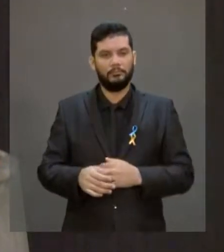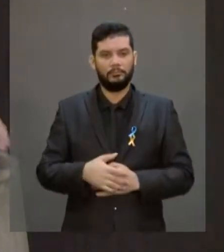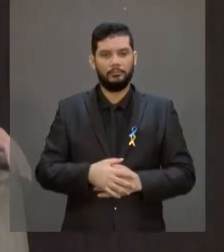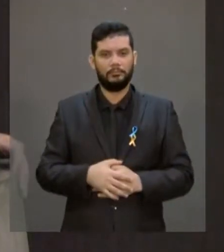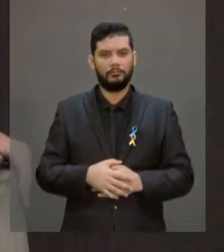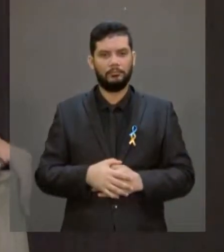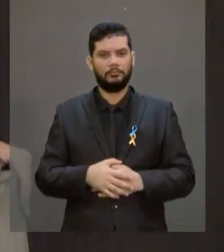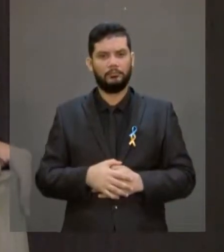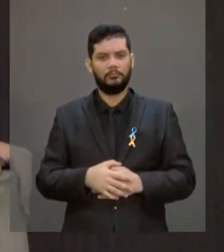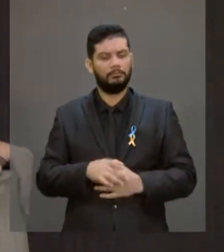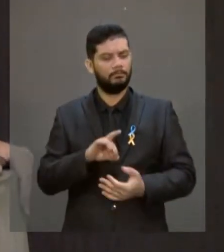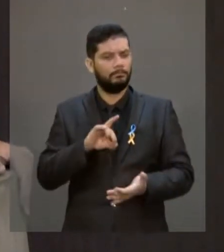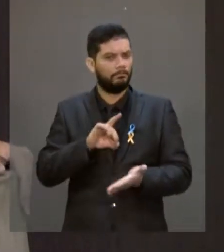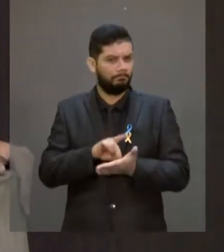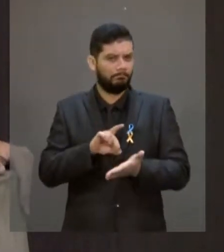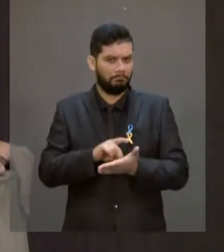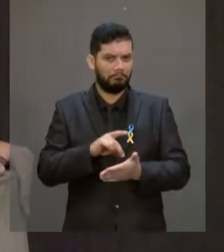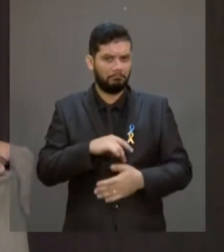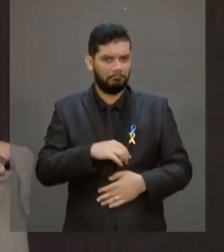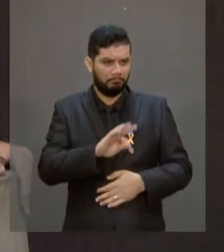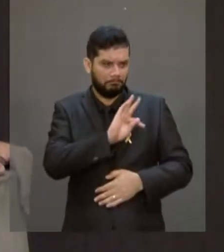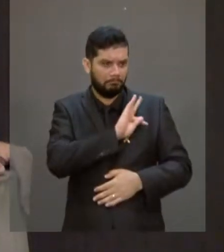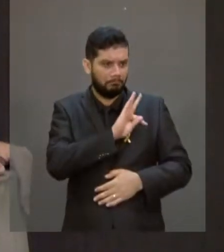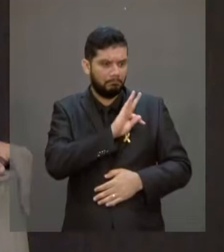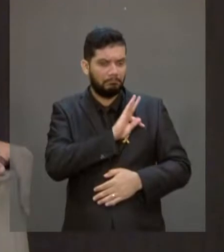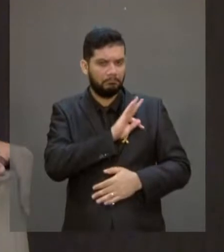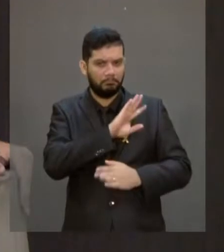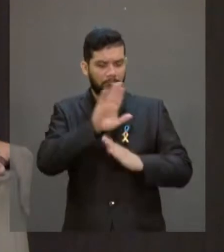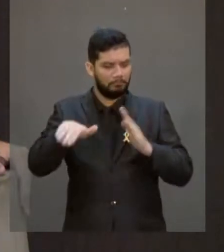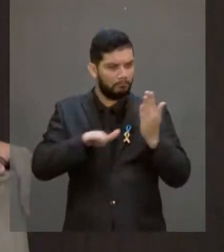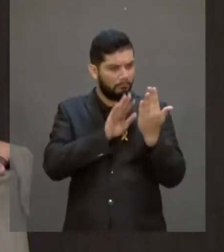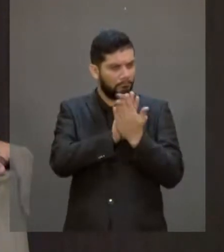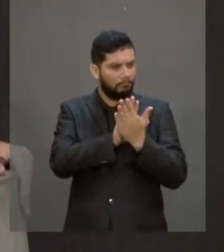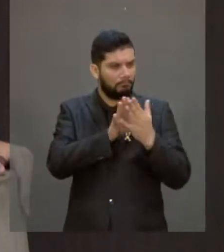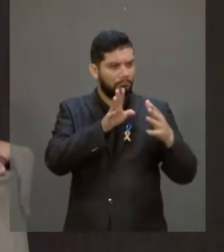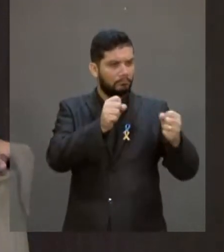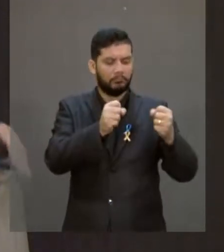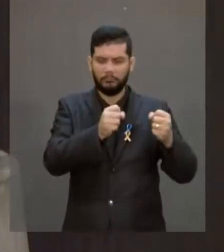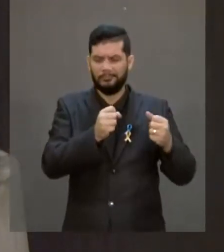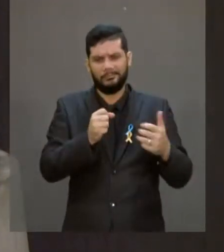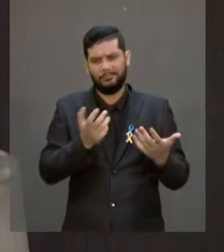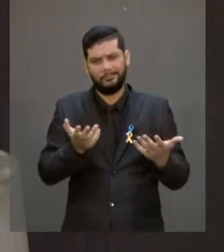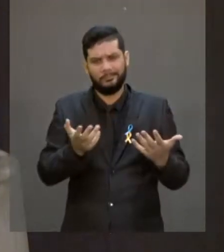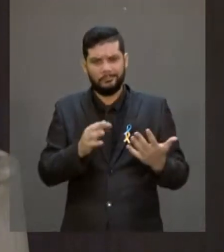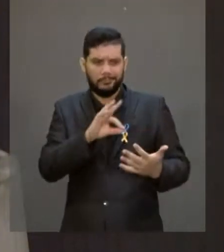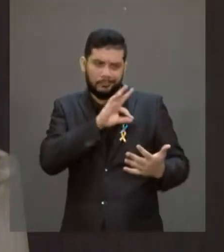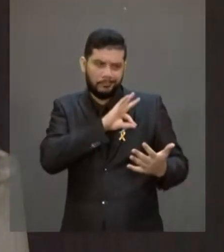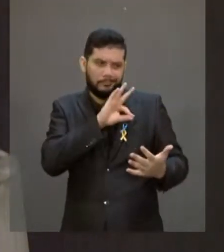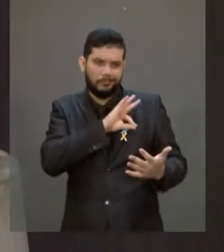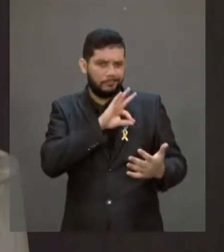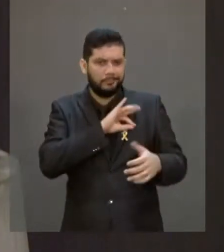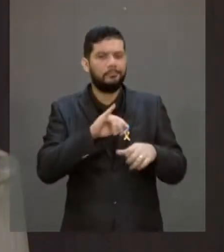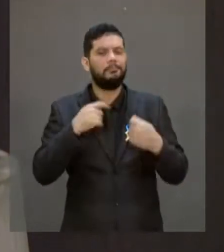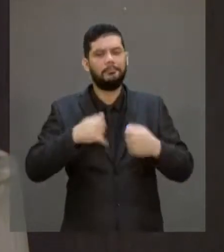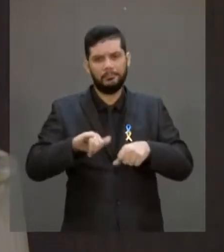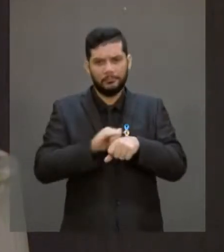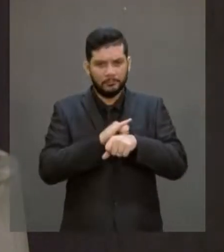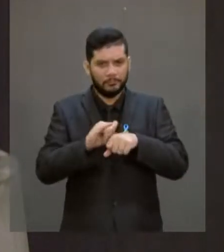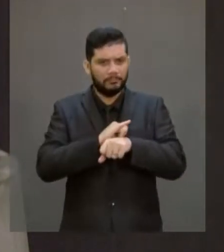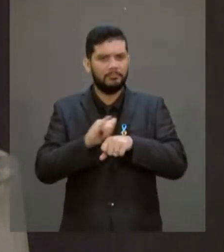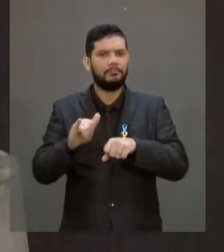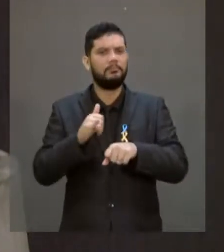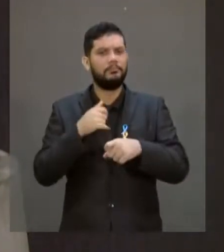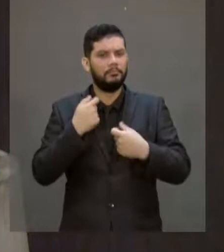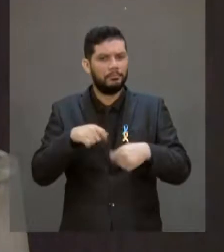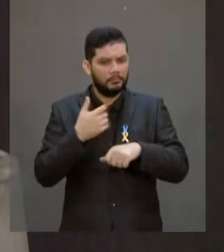Eu não sou técnico em abordagens, não sou técnico policial. Policiamento ele requer técnica, ele requer um saber